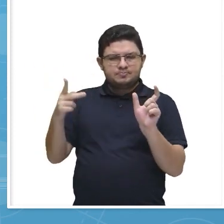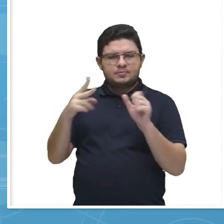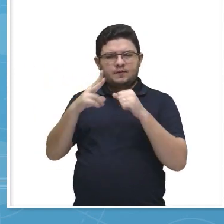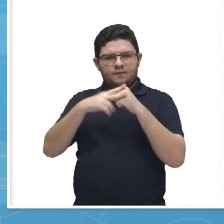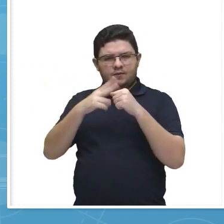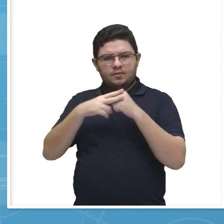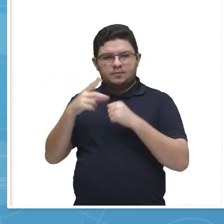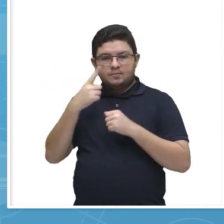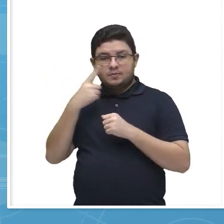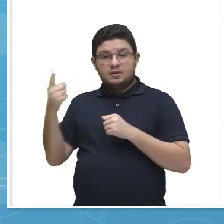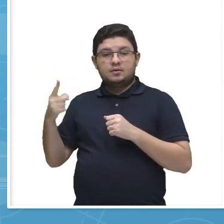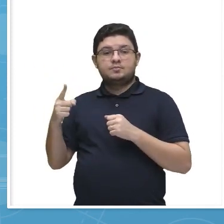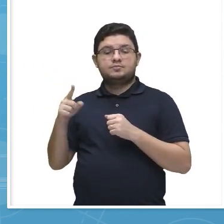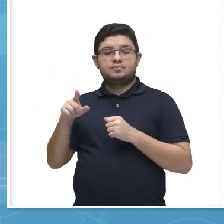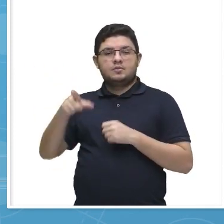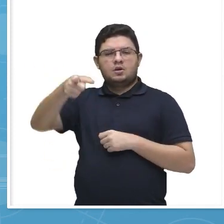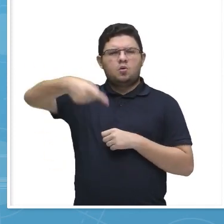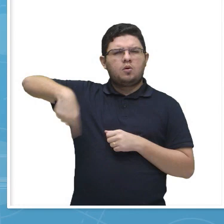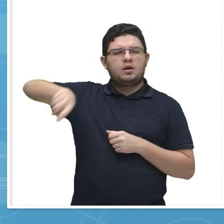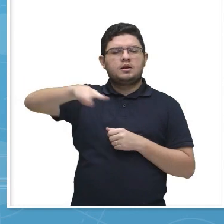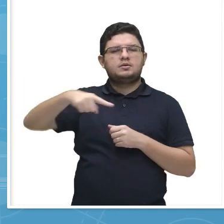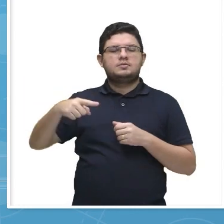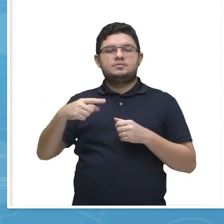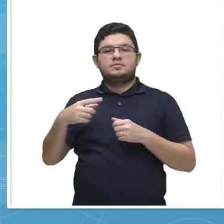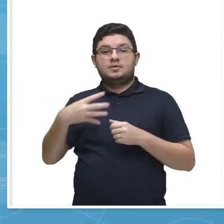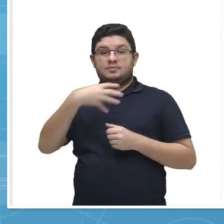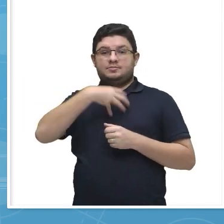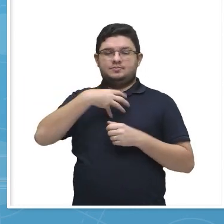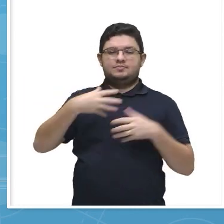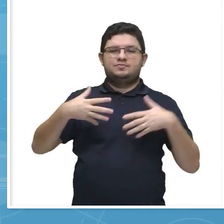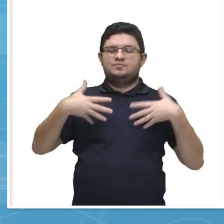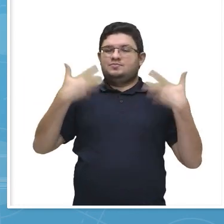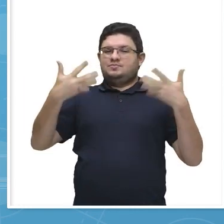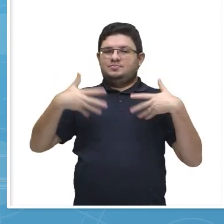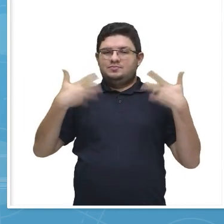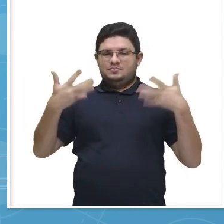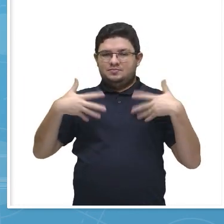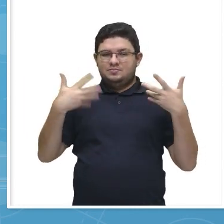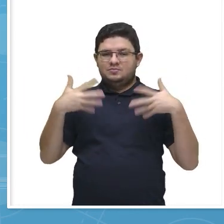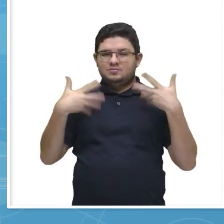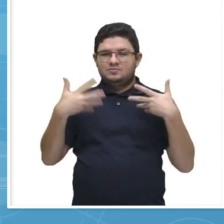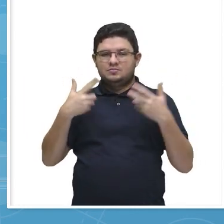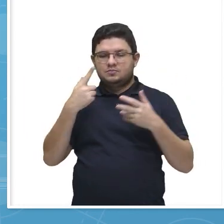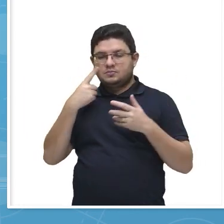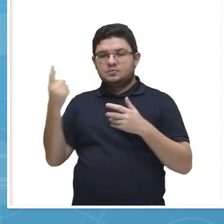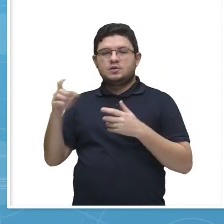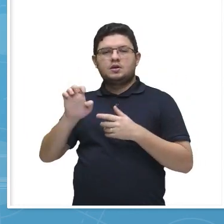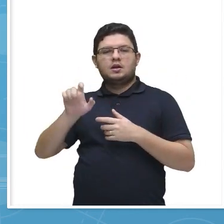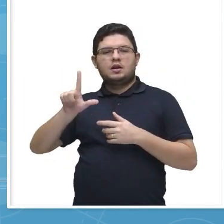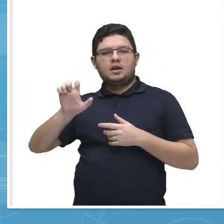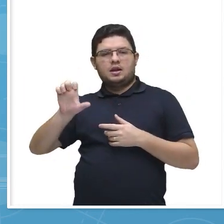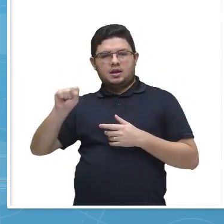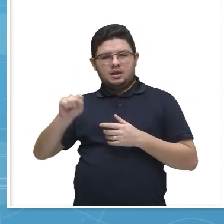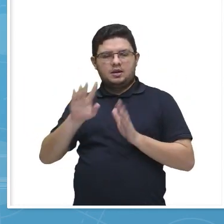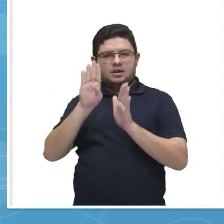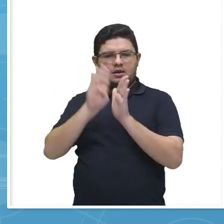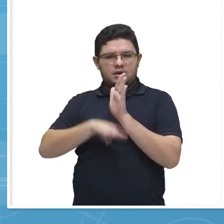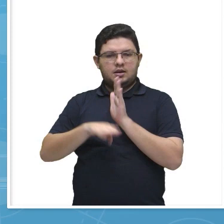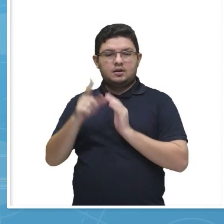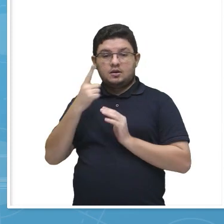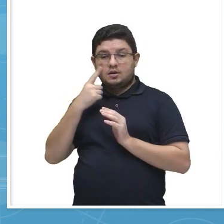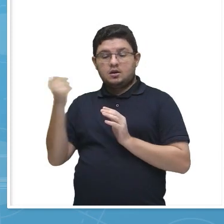estavam alegres. Tirou o sujeito aqui, eles, olha só, estavam alegres, ok? É um